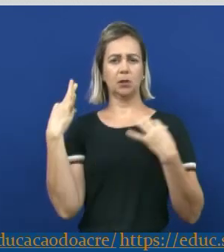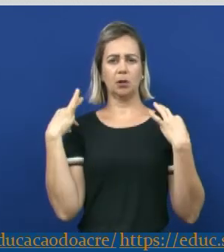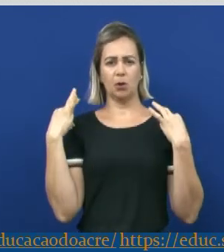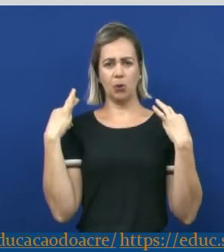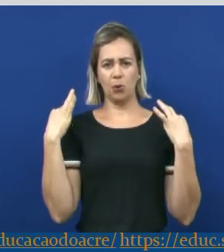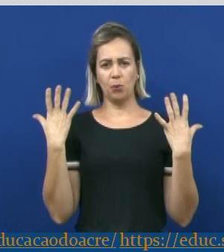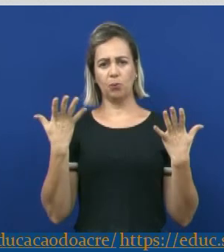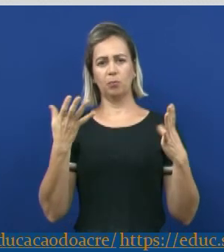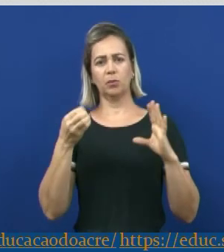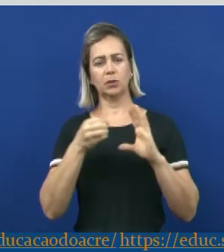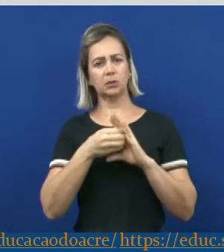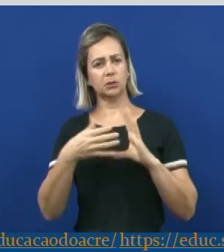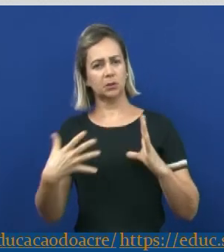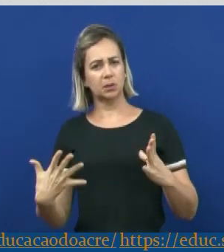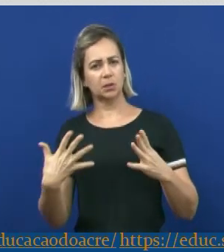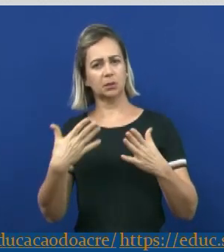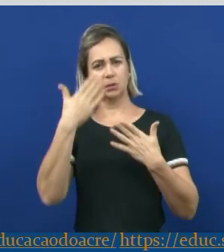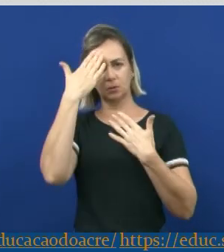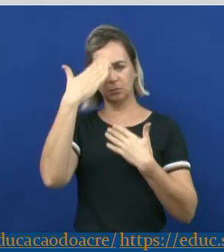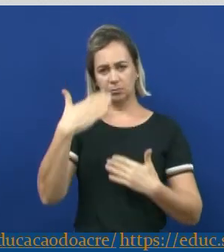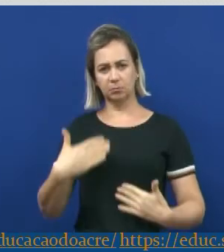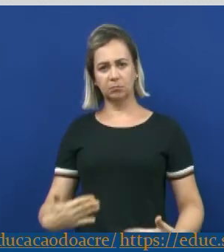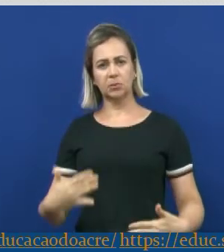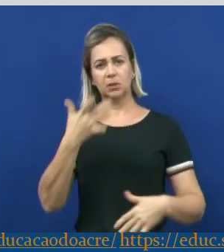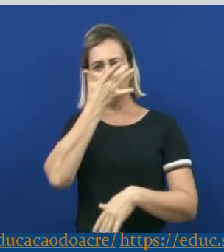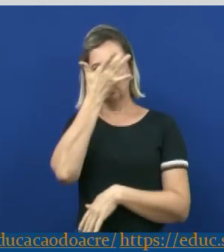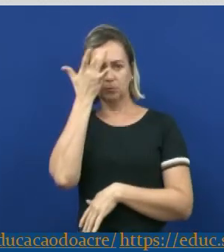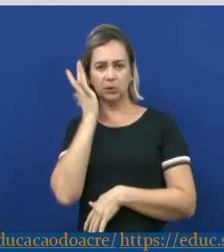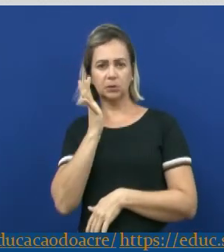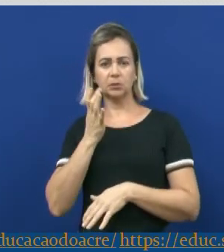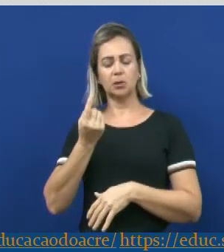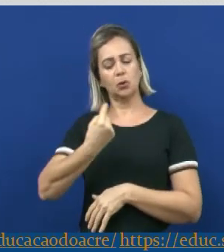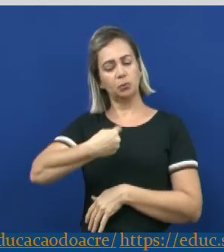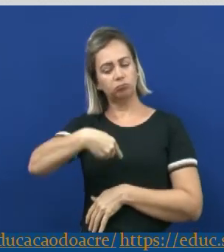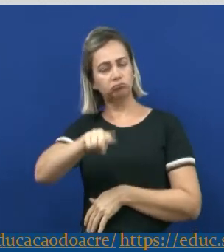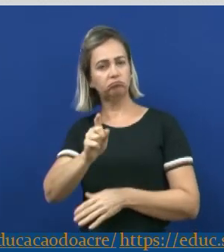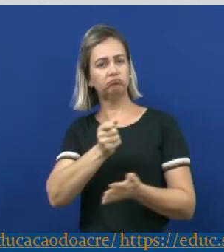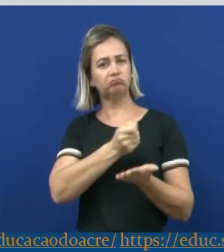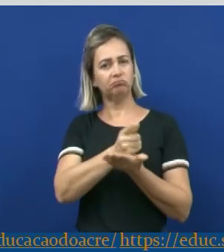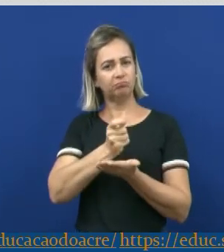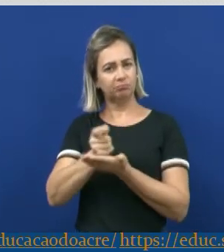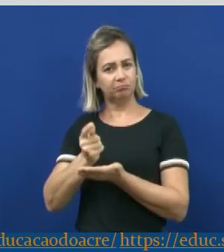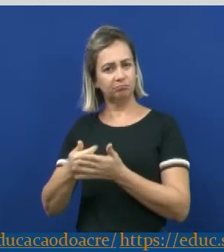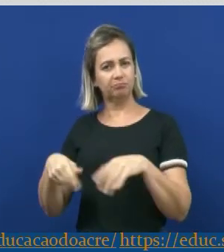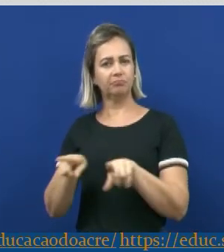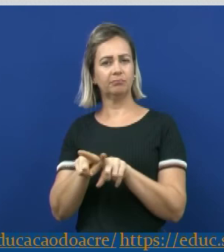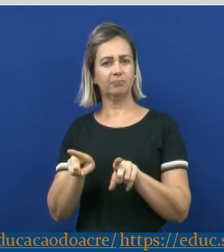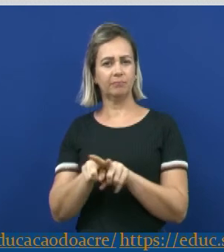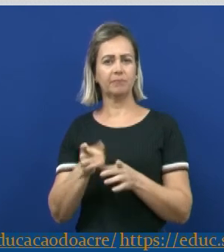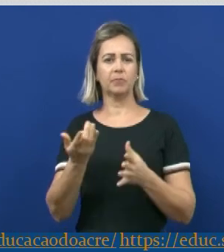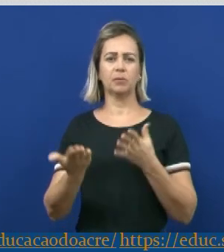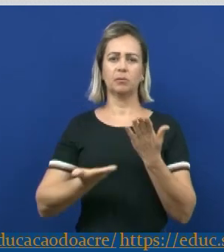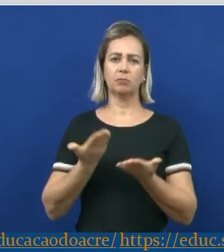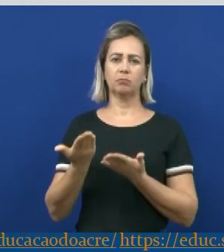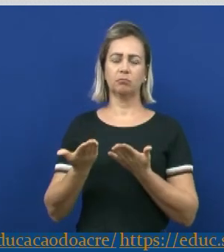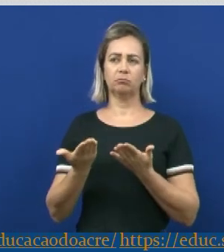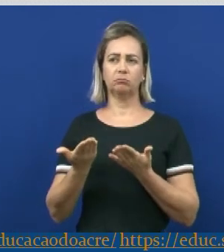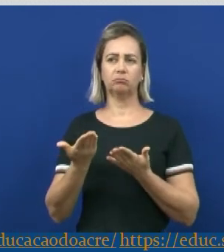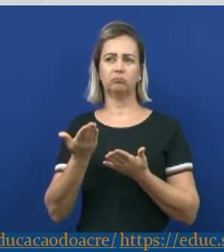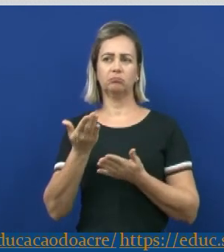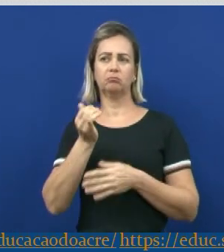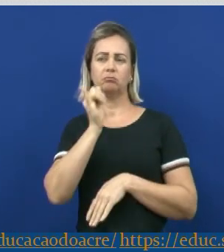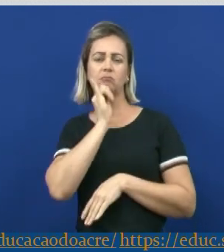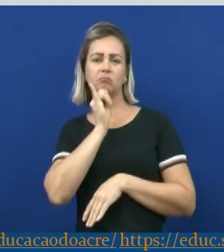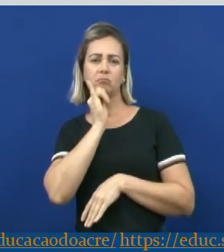aí a falar relacionado à moda e também a ir às compras na língua espanhola, certo? Descrever e falar do seu aspecto físico e